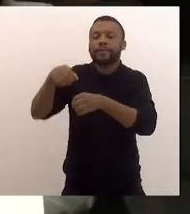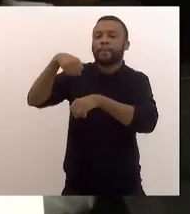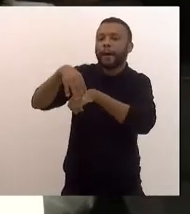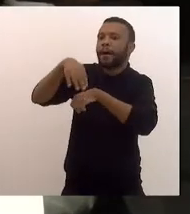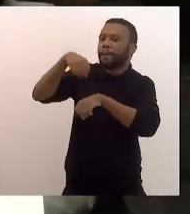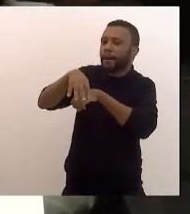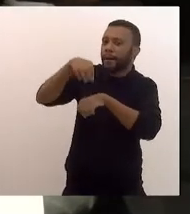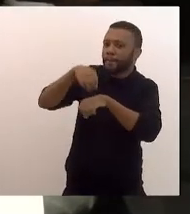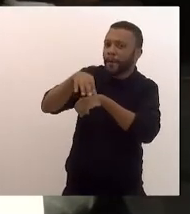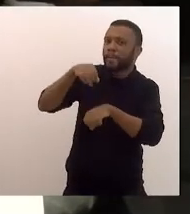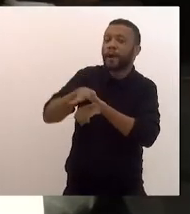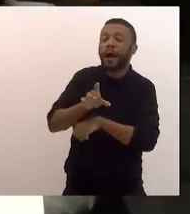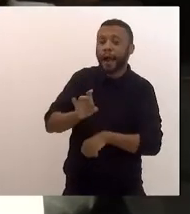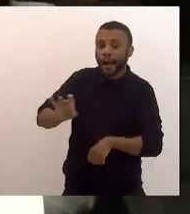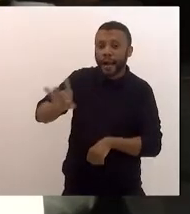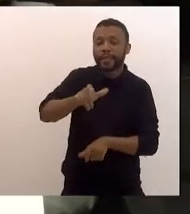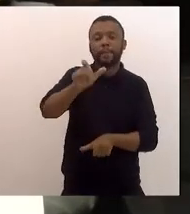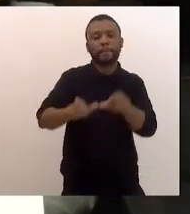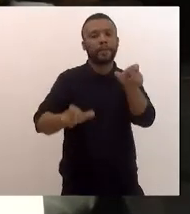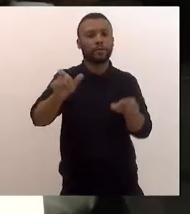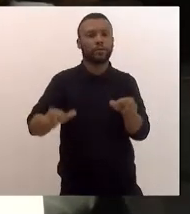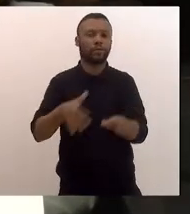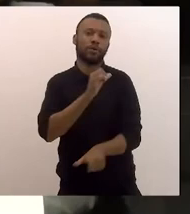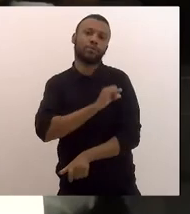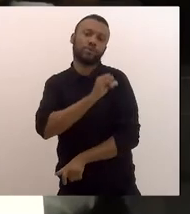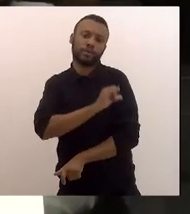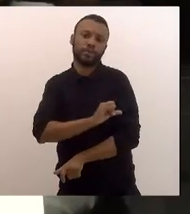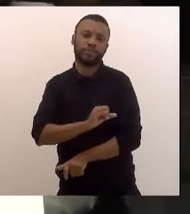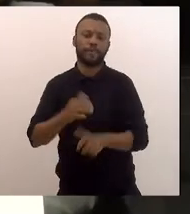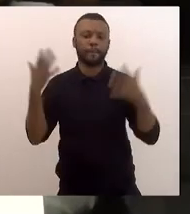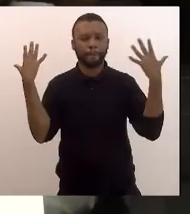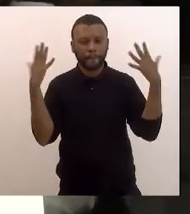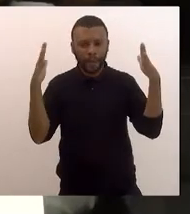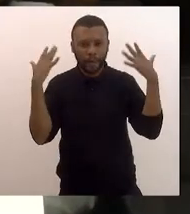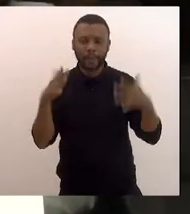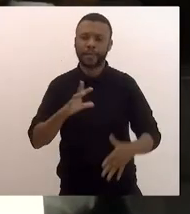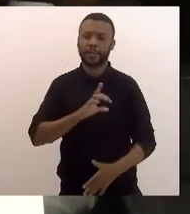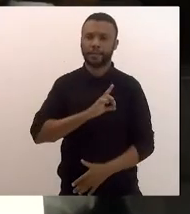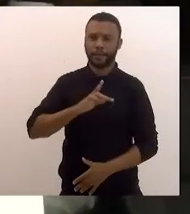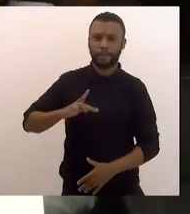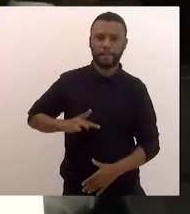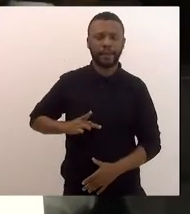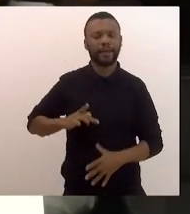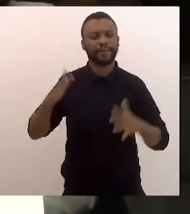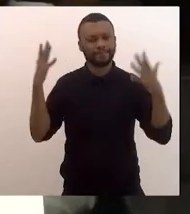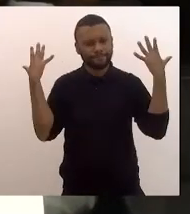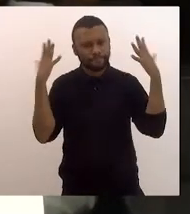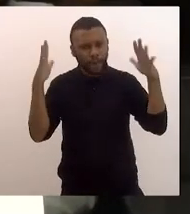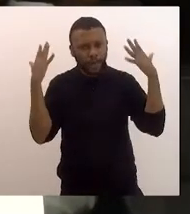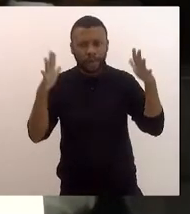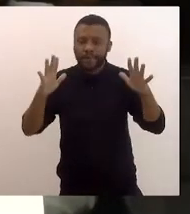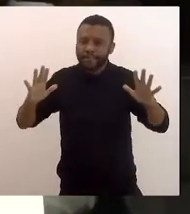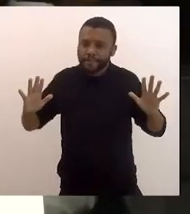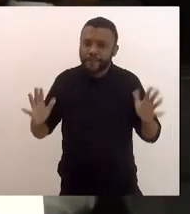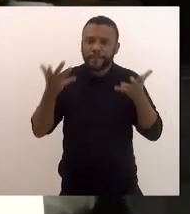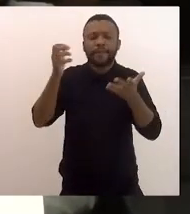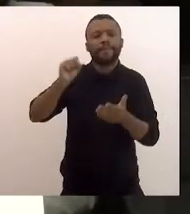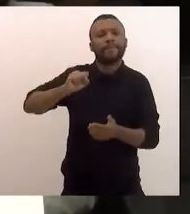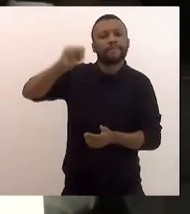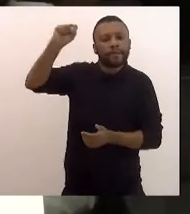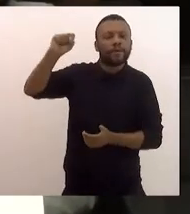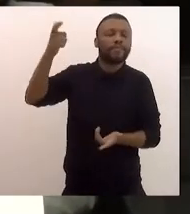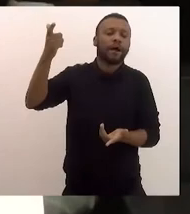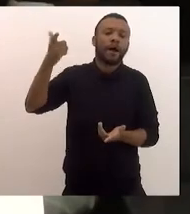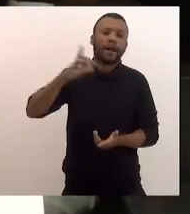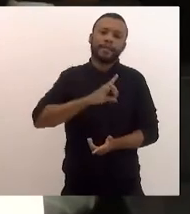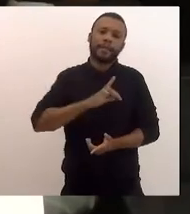acesso a cada cidadão do Estado do Rio de Janeiro Parabéns defensoria viva a Defensoria Pública do Estado do Rio